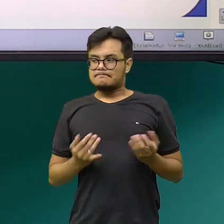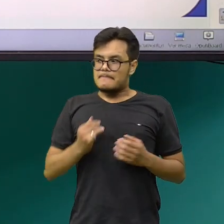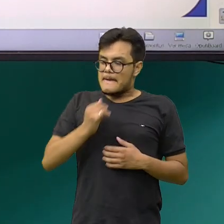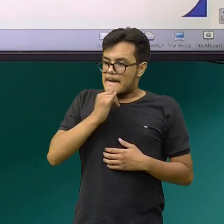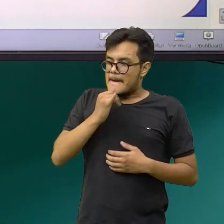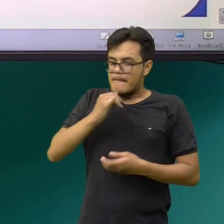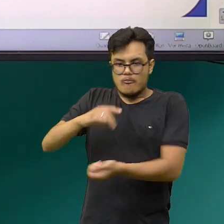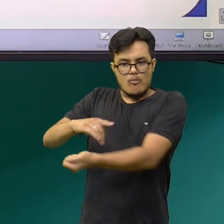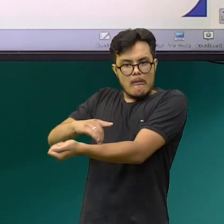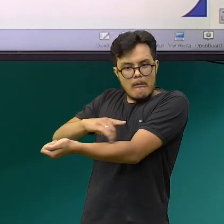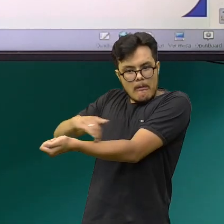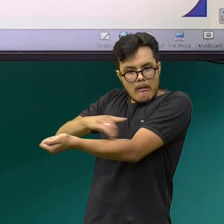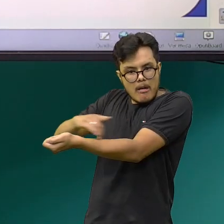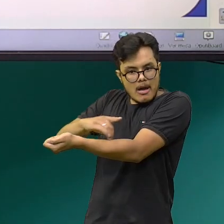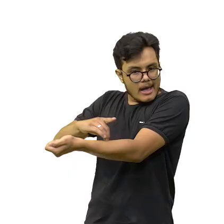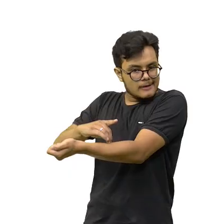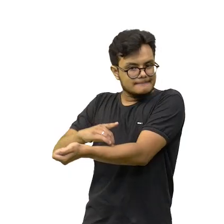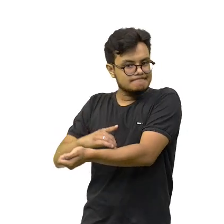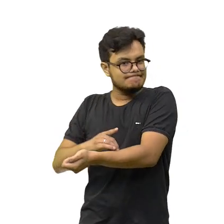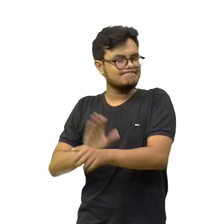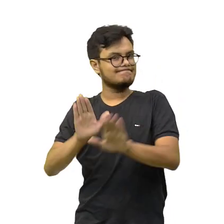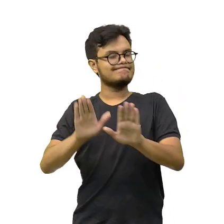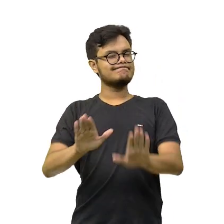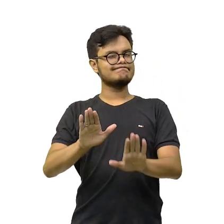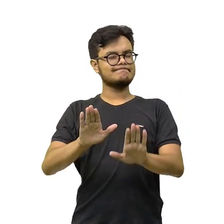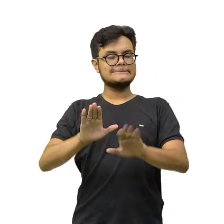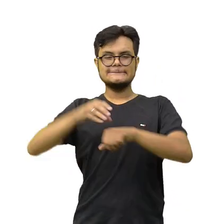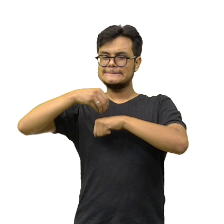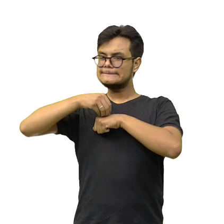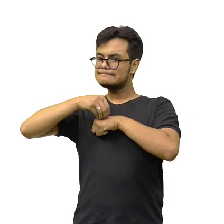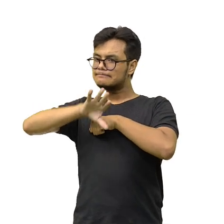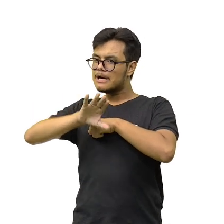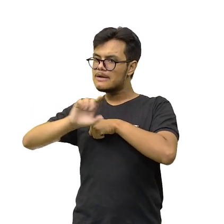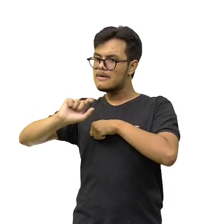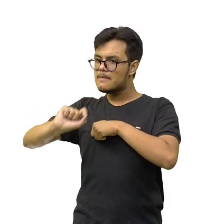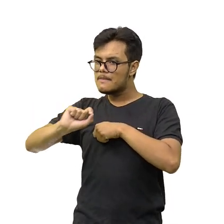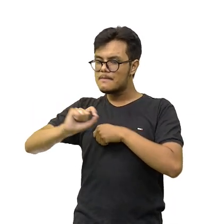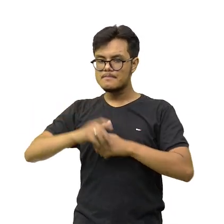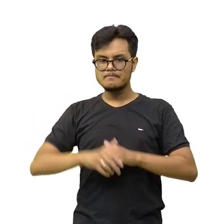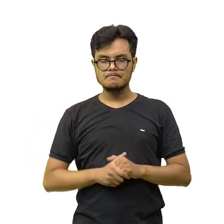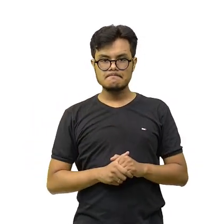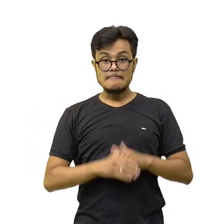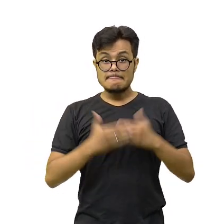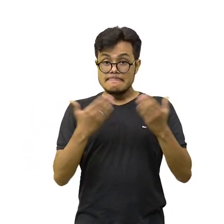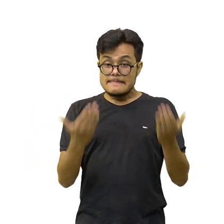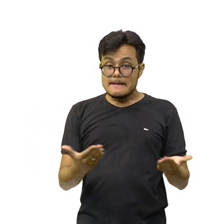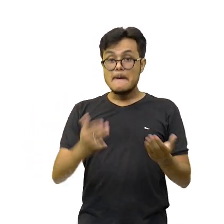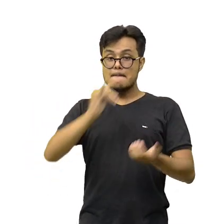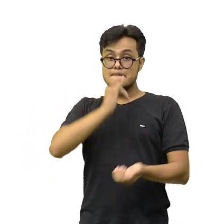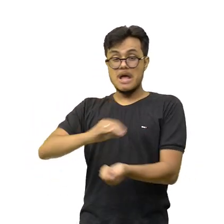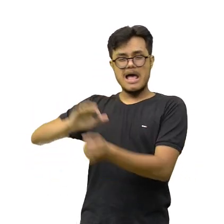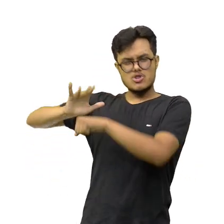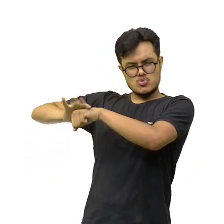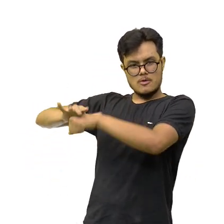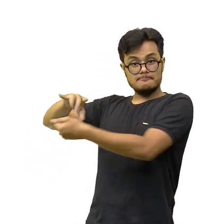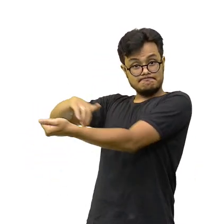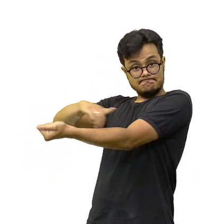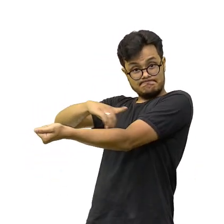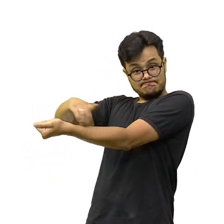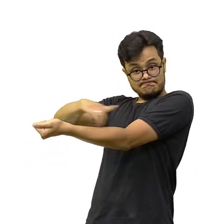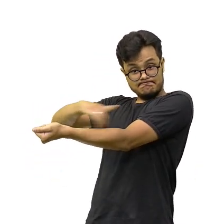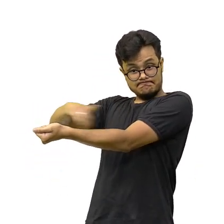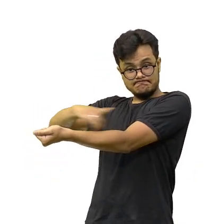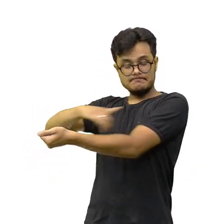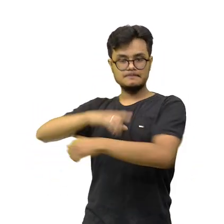diabetes mellitus, eu tenho um segredinho para você. Olha aqui, o diabetes mellitus, olha só, nós